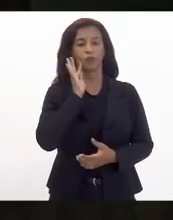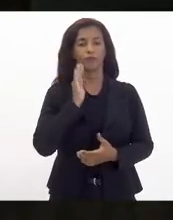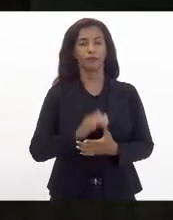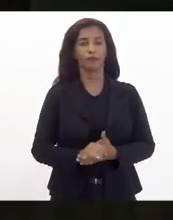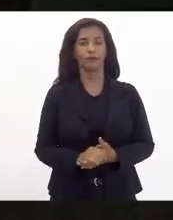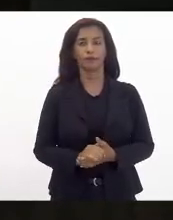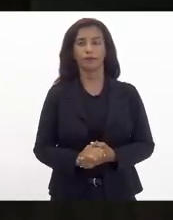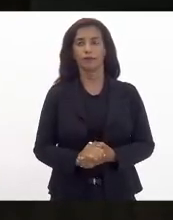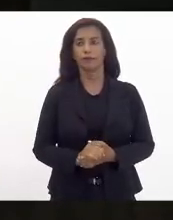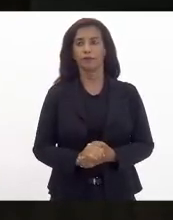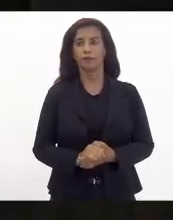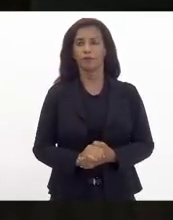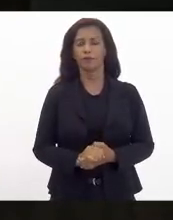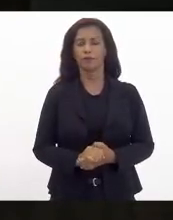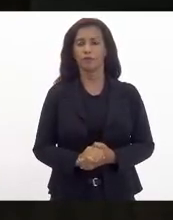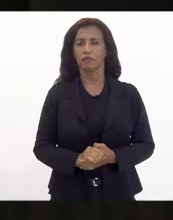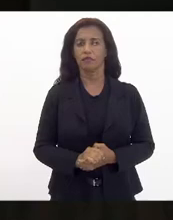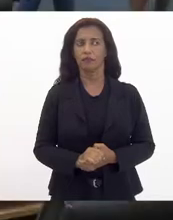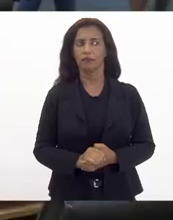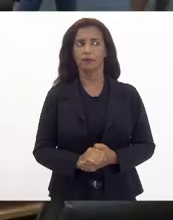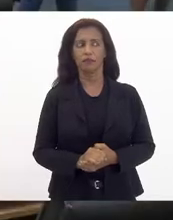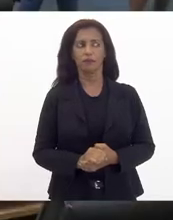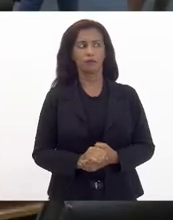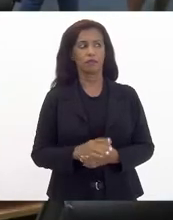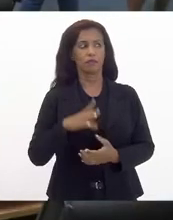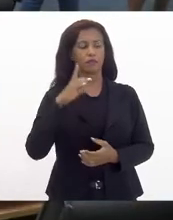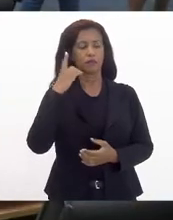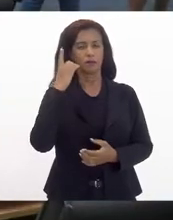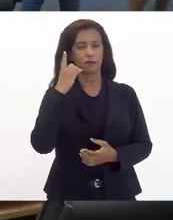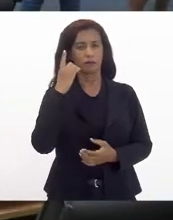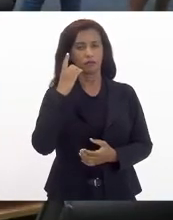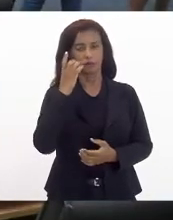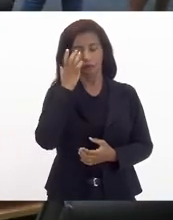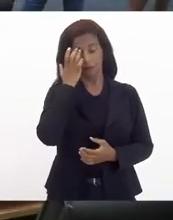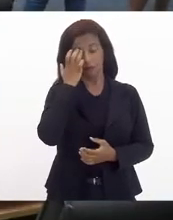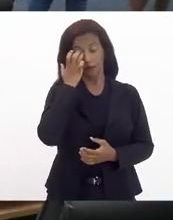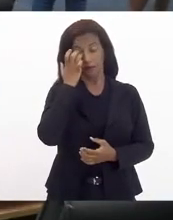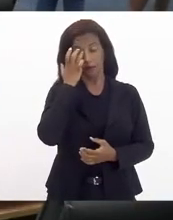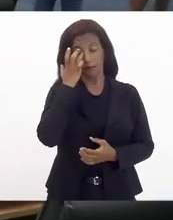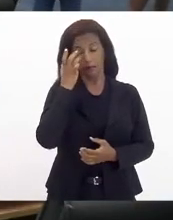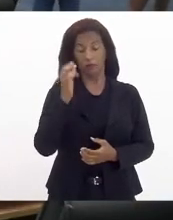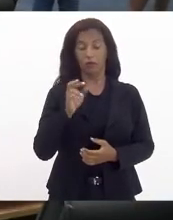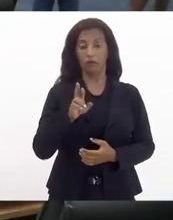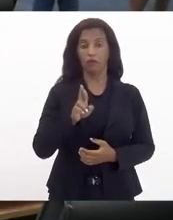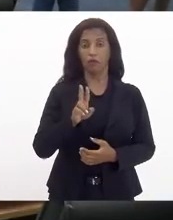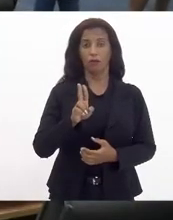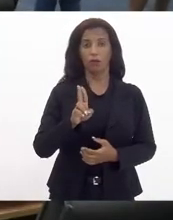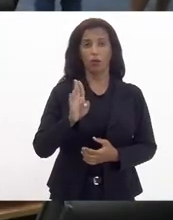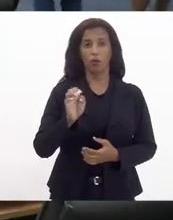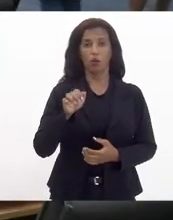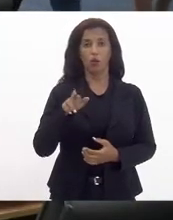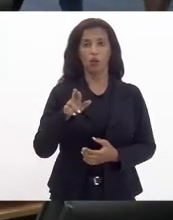e a deputada Deputado Rubens bomtempo